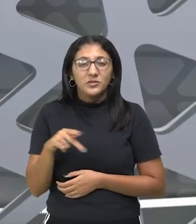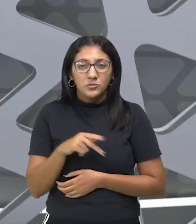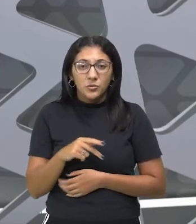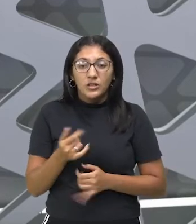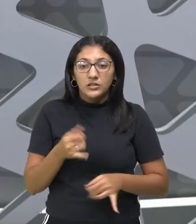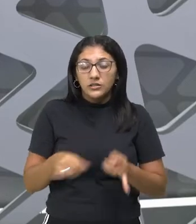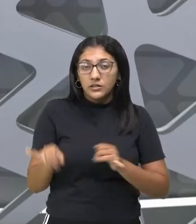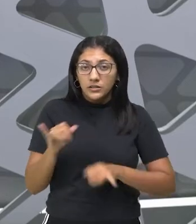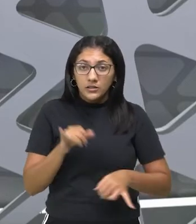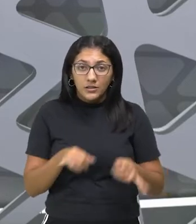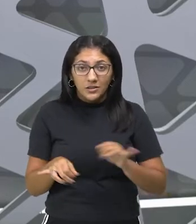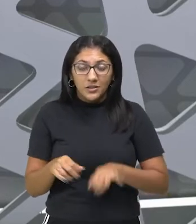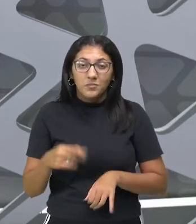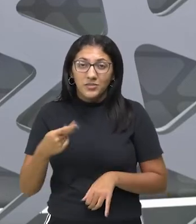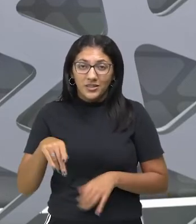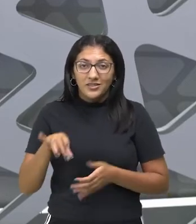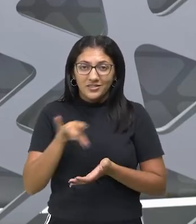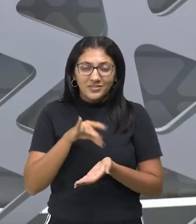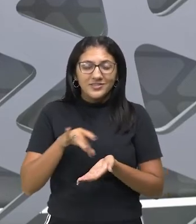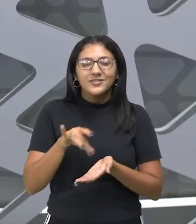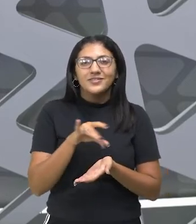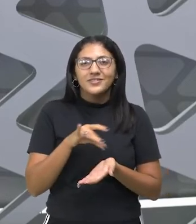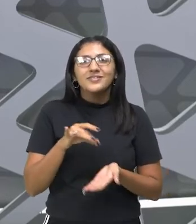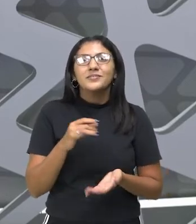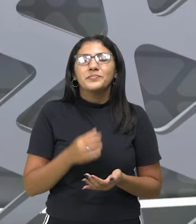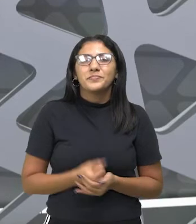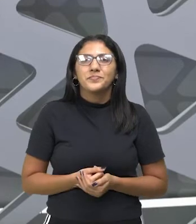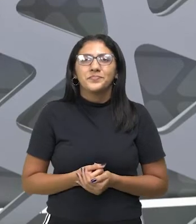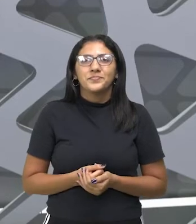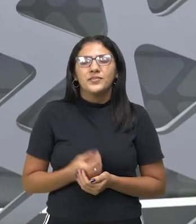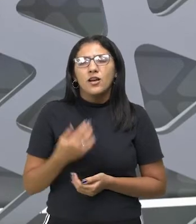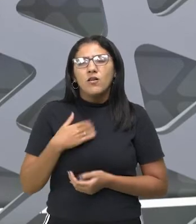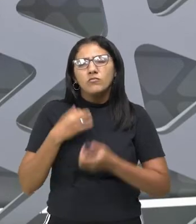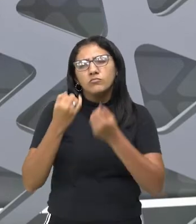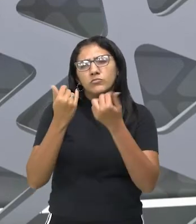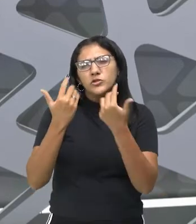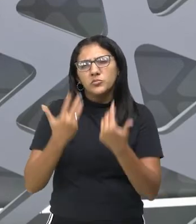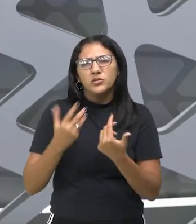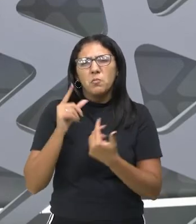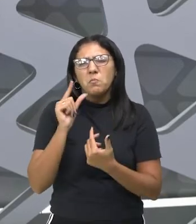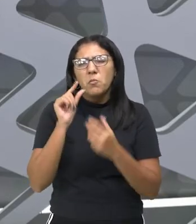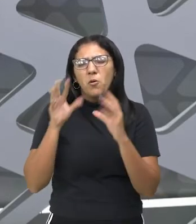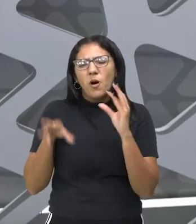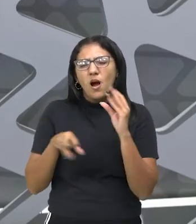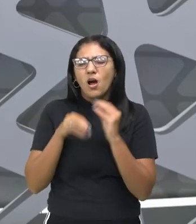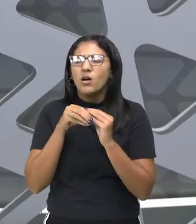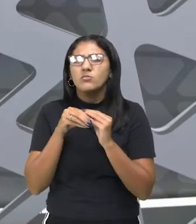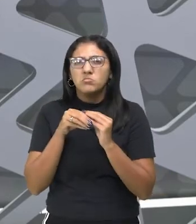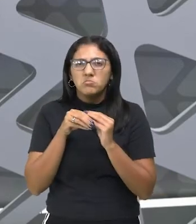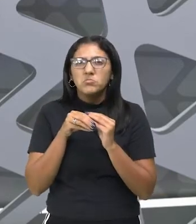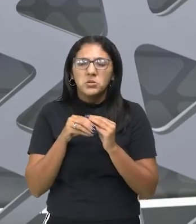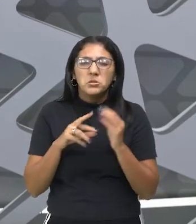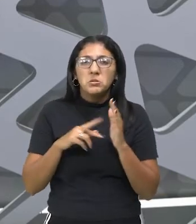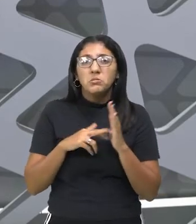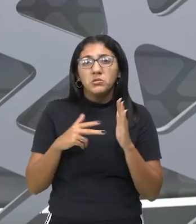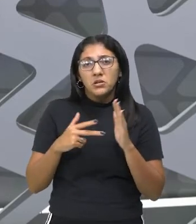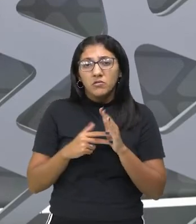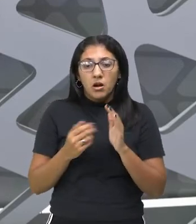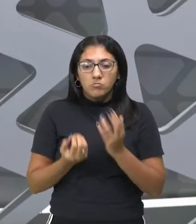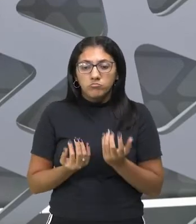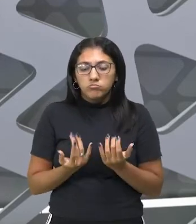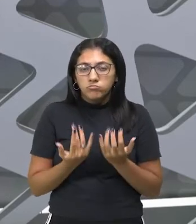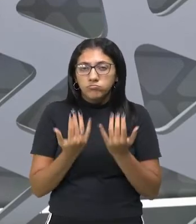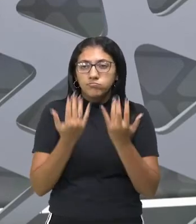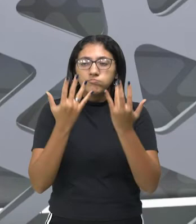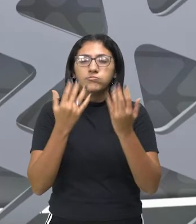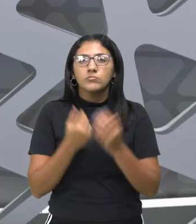professora de Química daqui do Centro de Mídias e vou falar um pouquinho para vocês sobre alguns gases de efeito estufa e